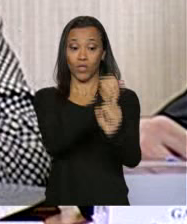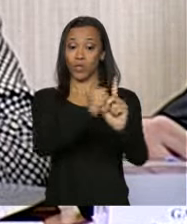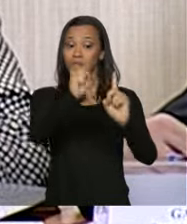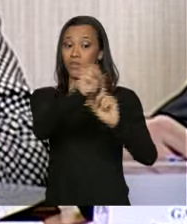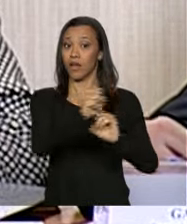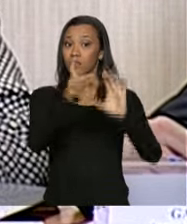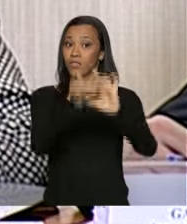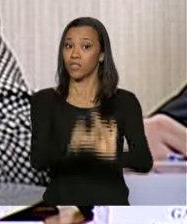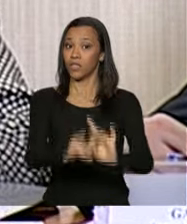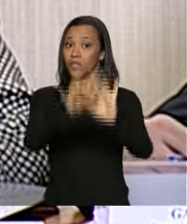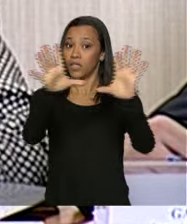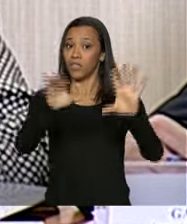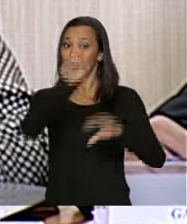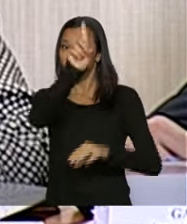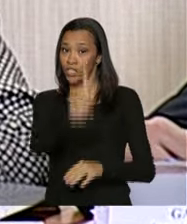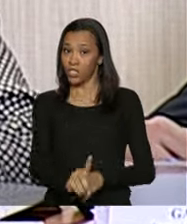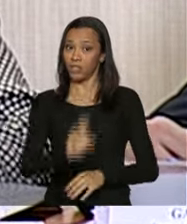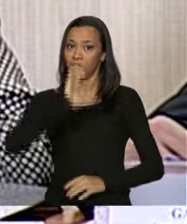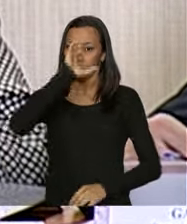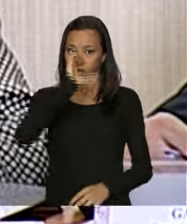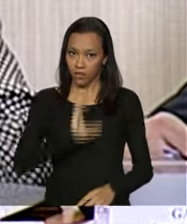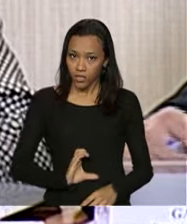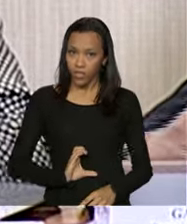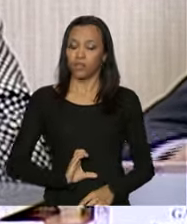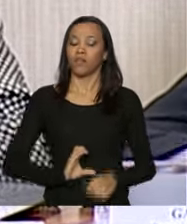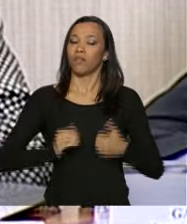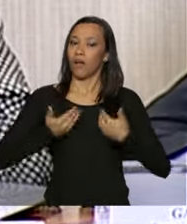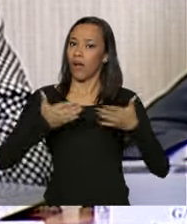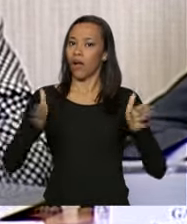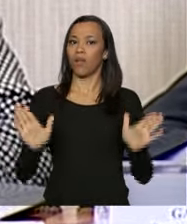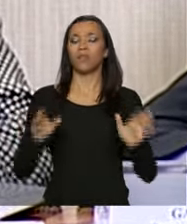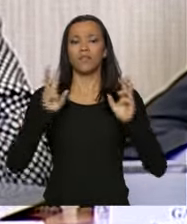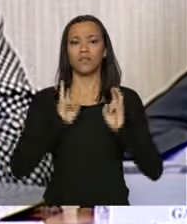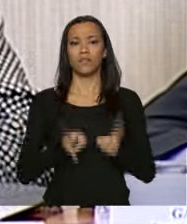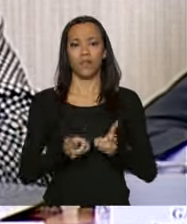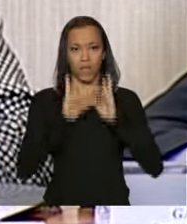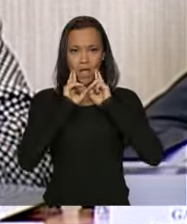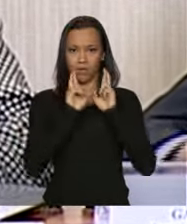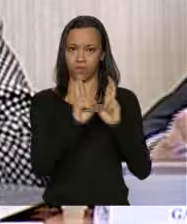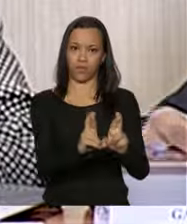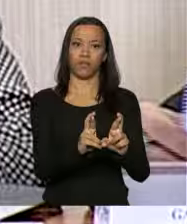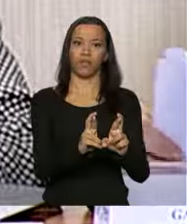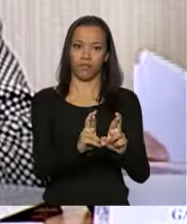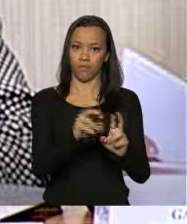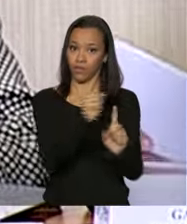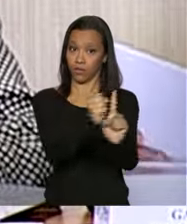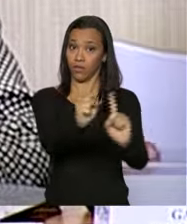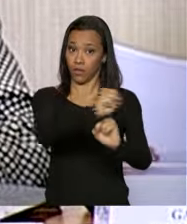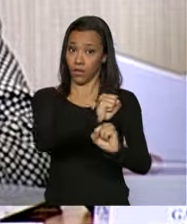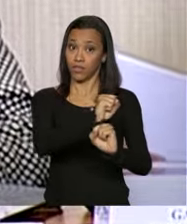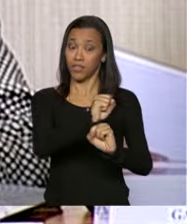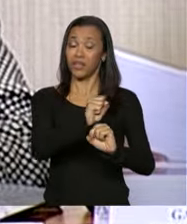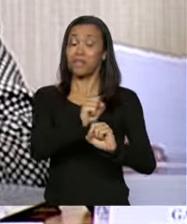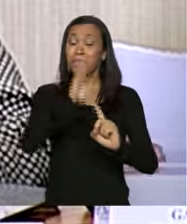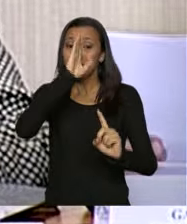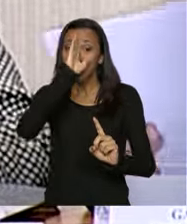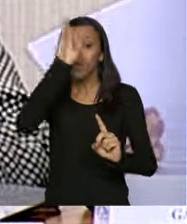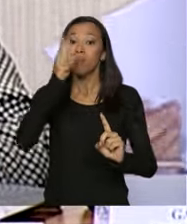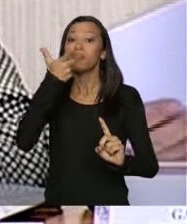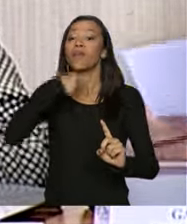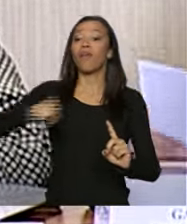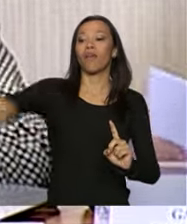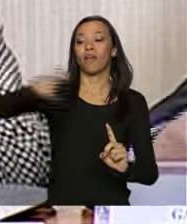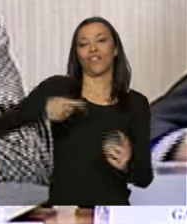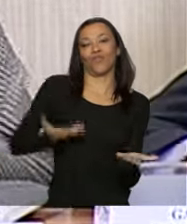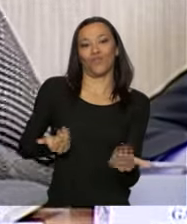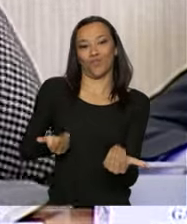democrática com direitos de cidadania amplo e respeitados, sobretudo paraa população mais jovem e mais